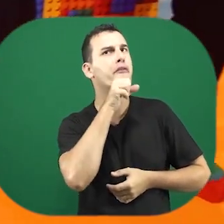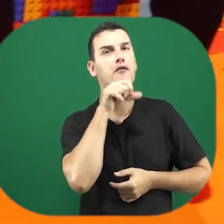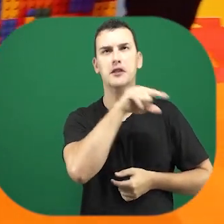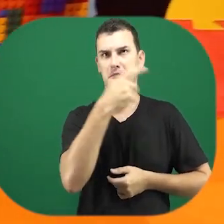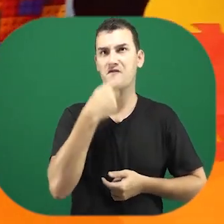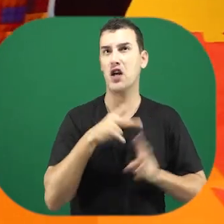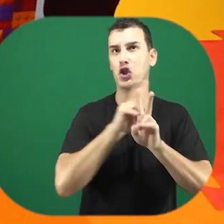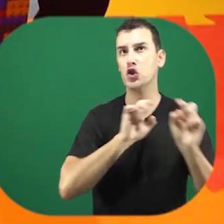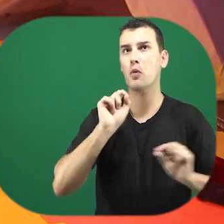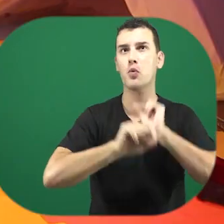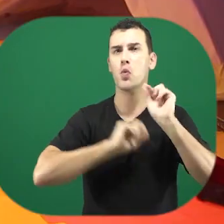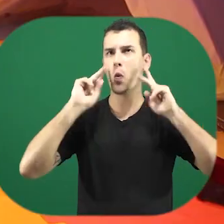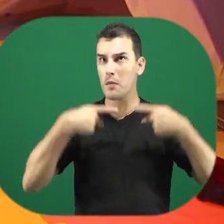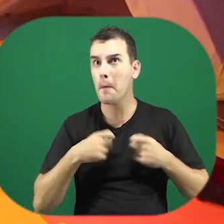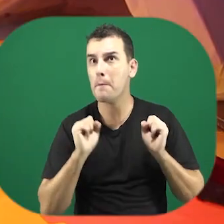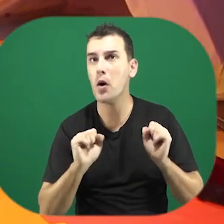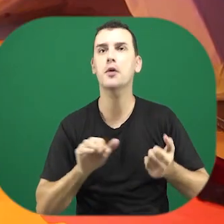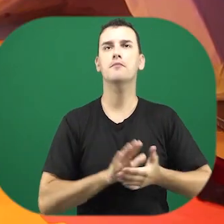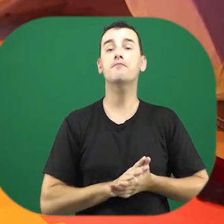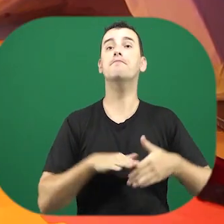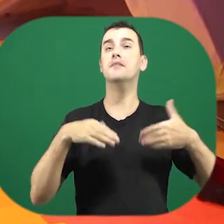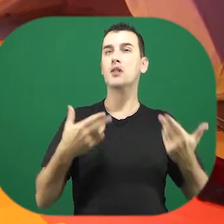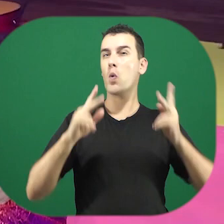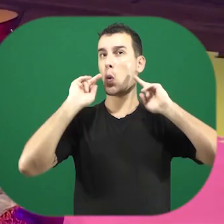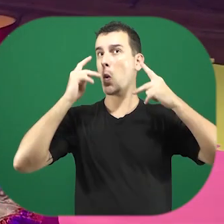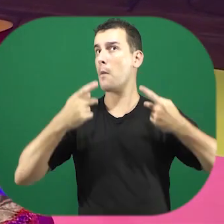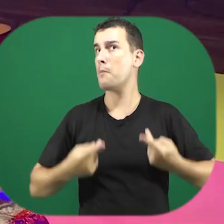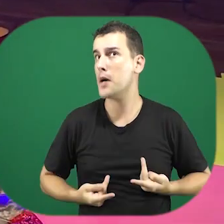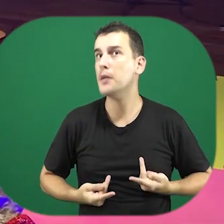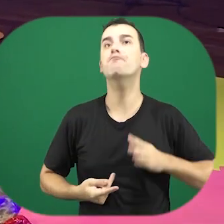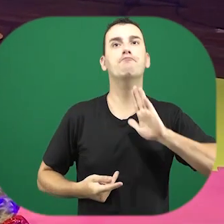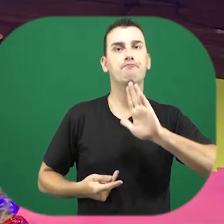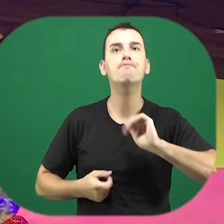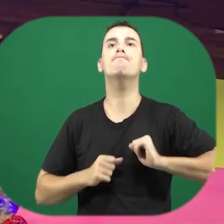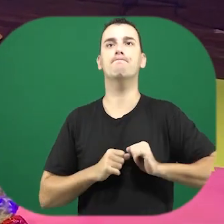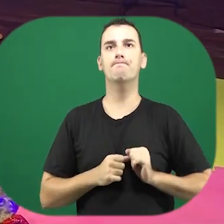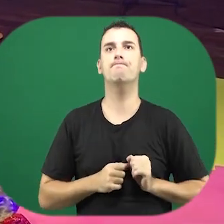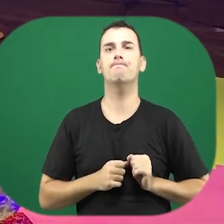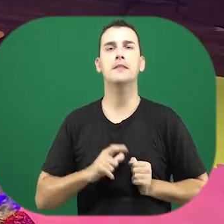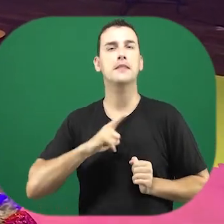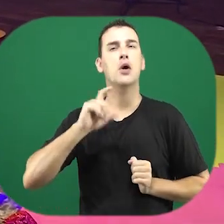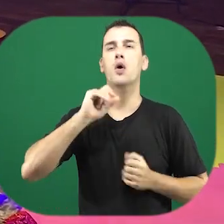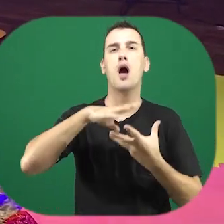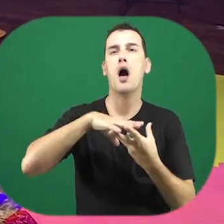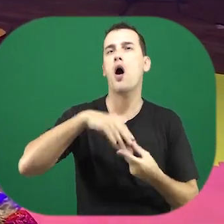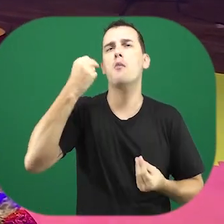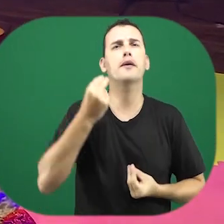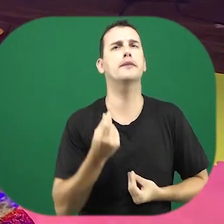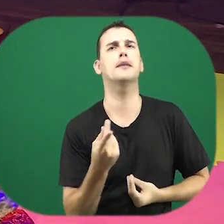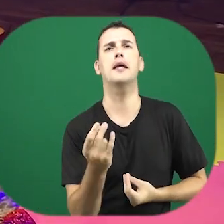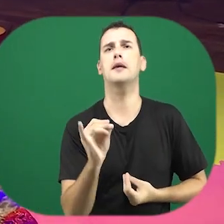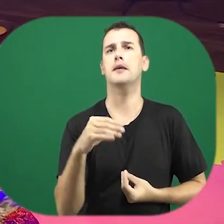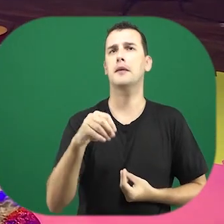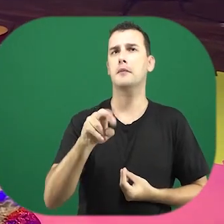pouco mais sobre os seres humanos? Os humanos possuem uma alma imortal. Quando